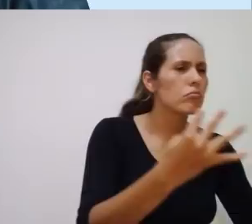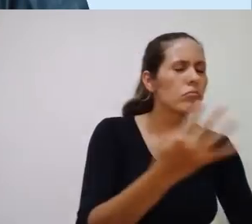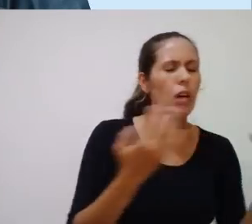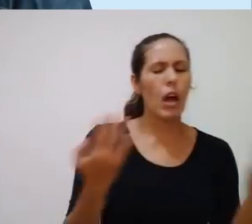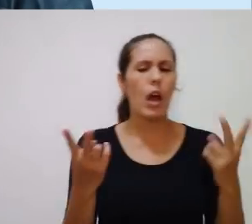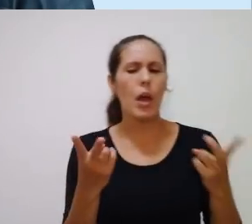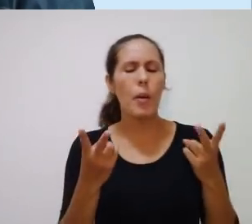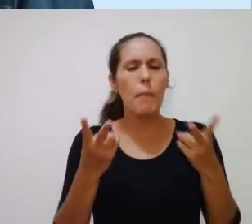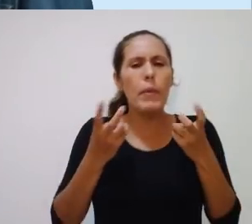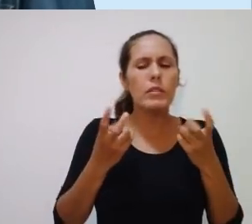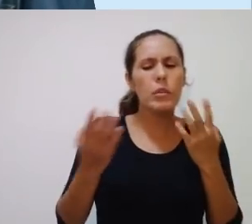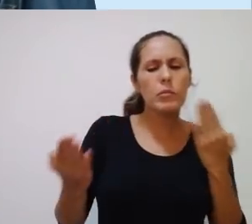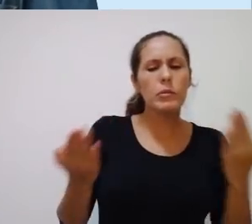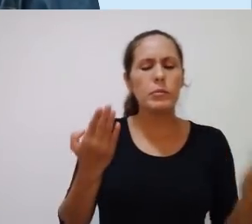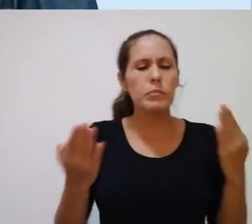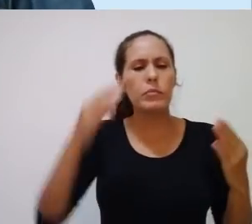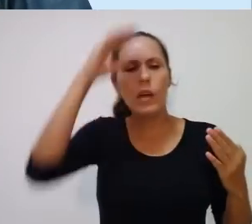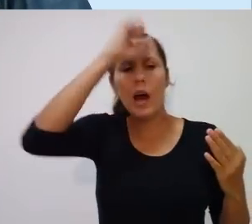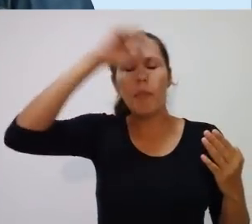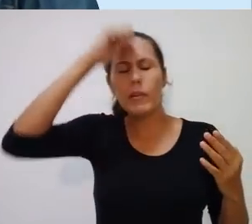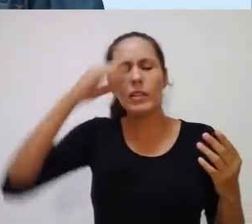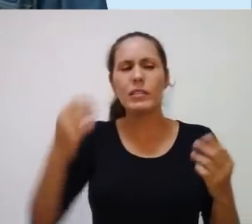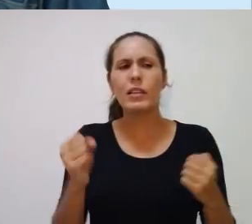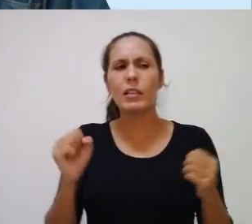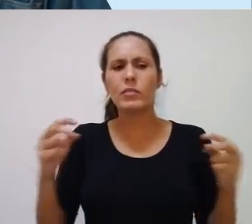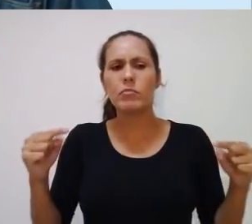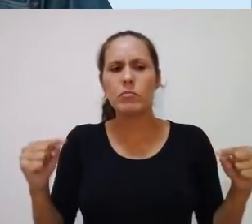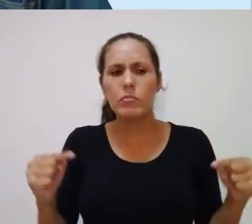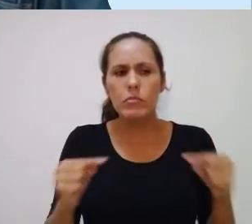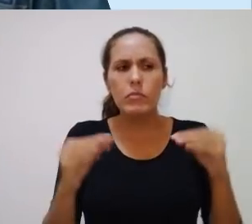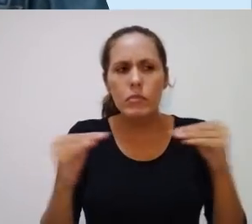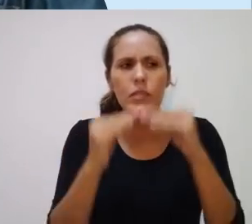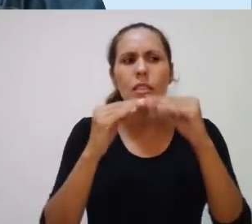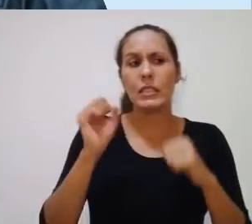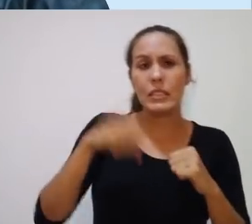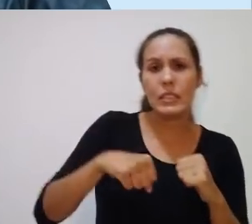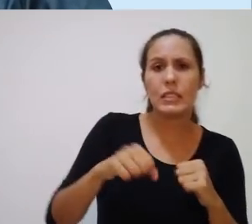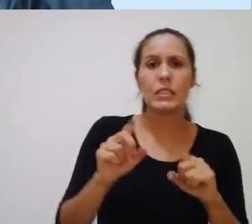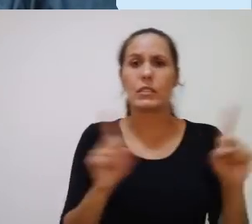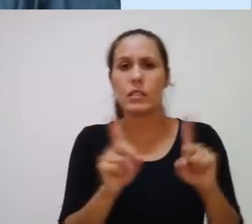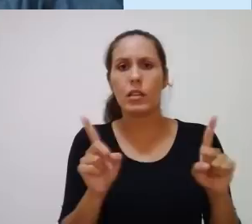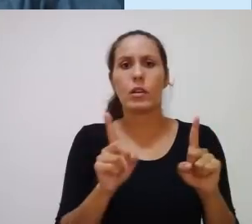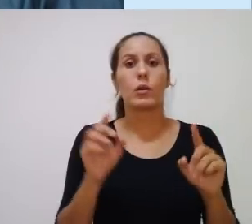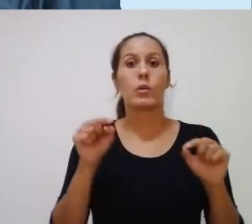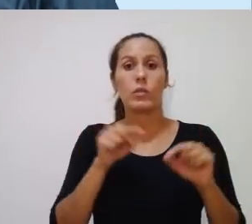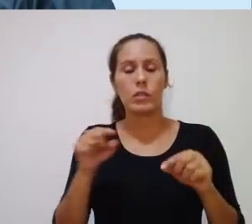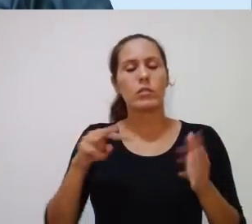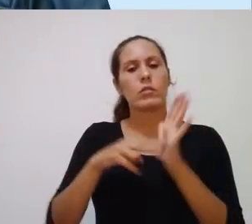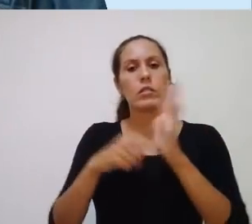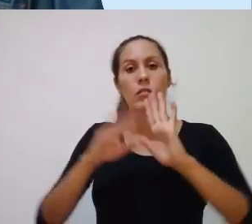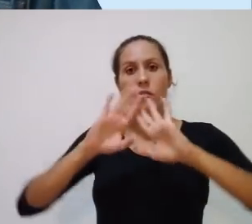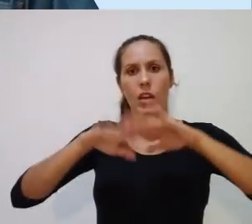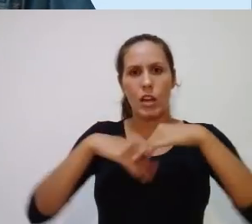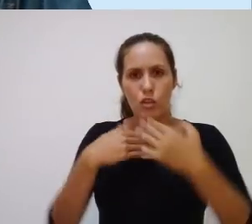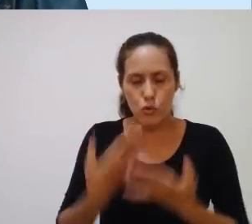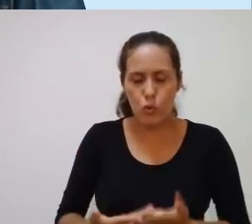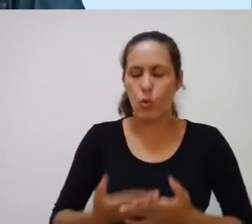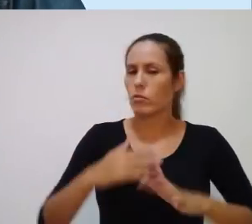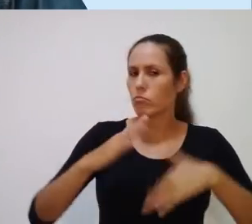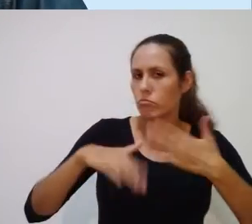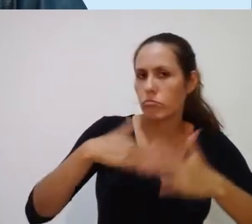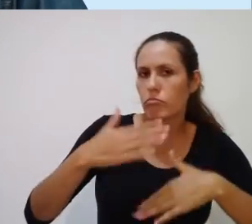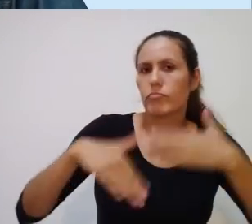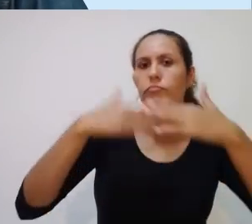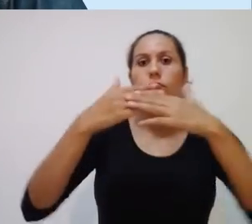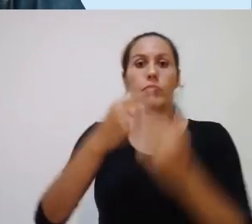aprendizagem ou não. Isso é um tipo de pesquisação que a escola pode estar promovendo o tempo inteiro. Escola faz isso. Estudante, quando